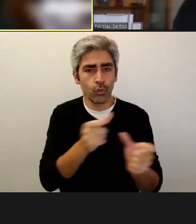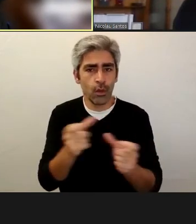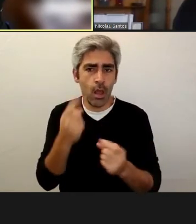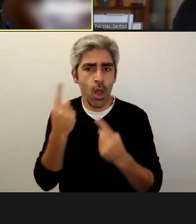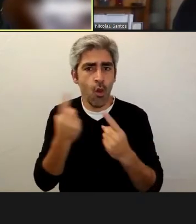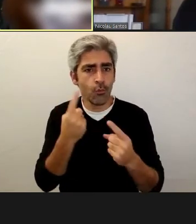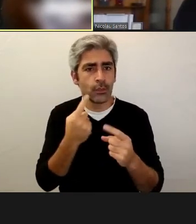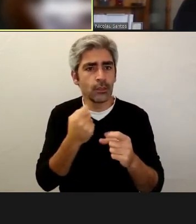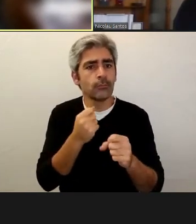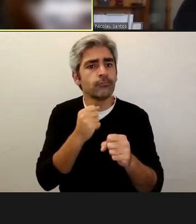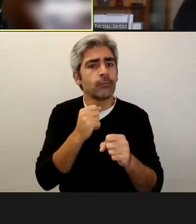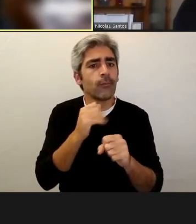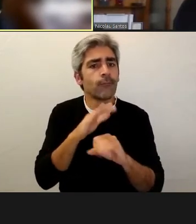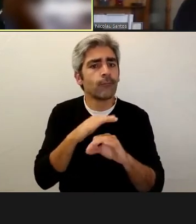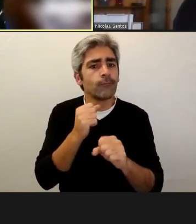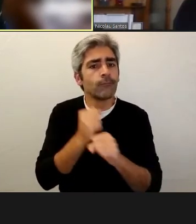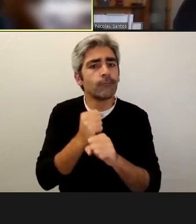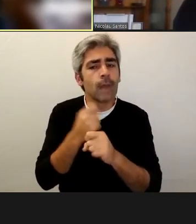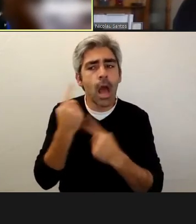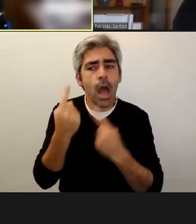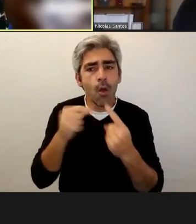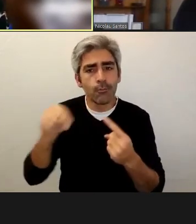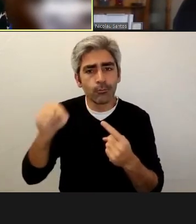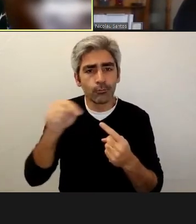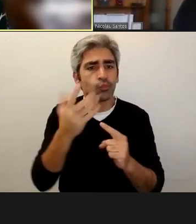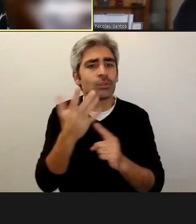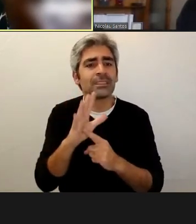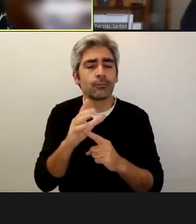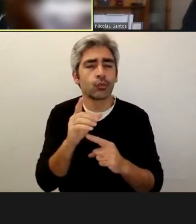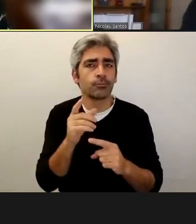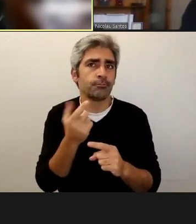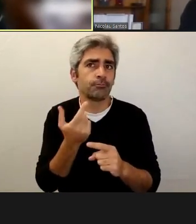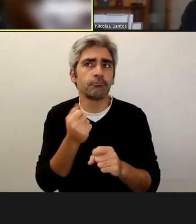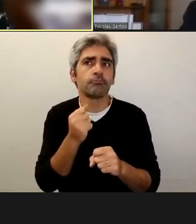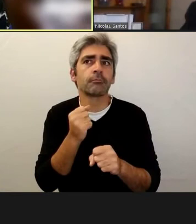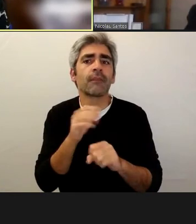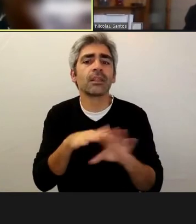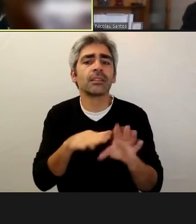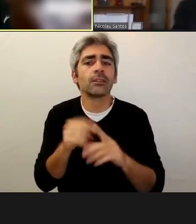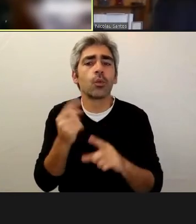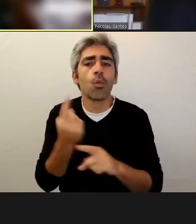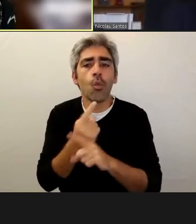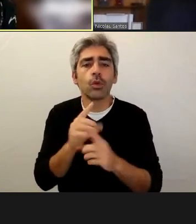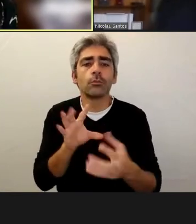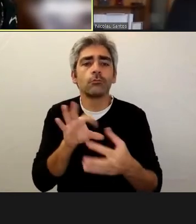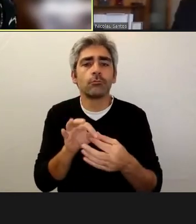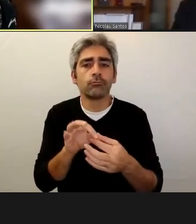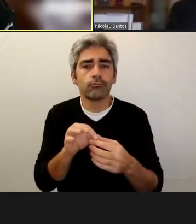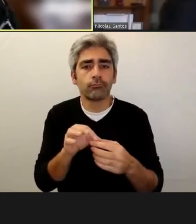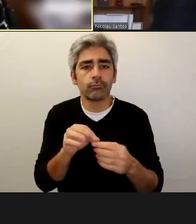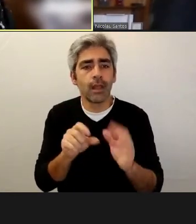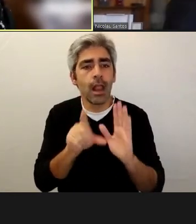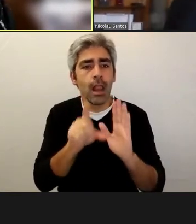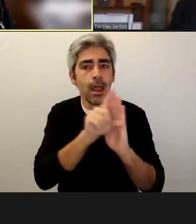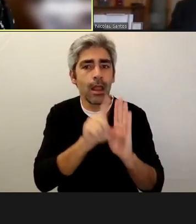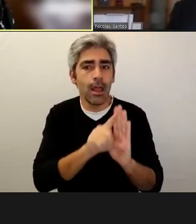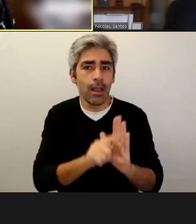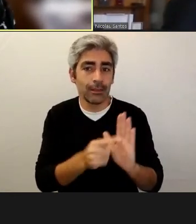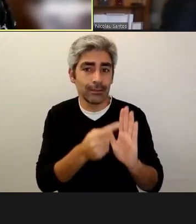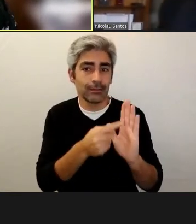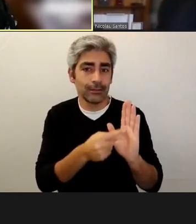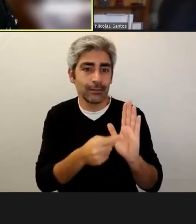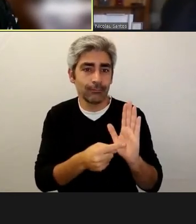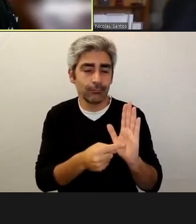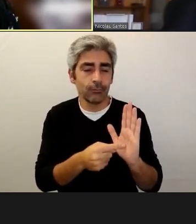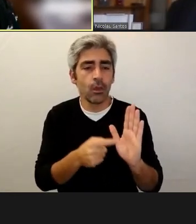atuações, designadamente, por exemplo, atuações por via legislativa, muitas vezes